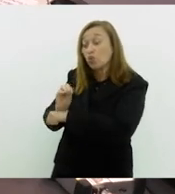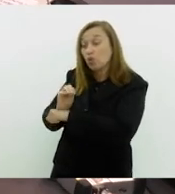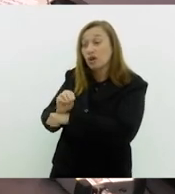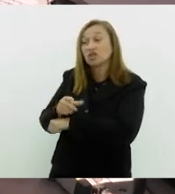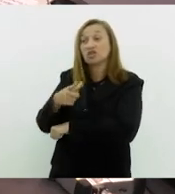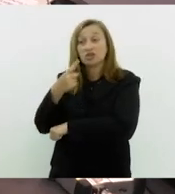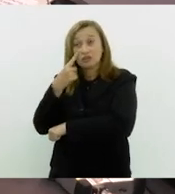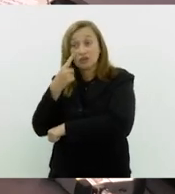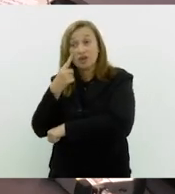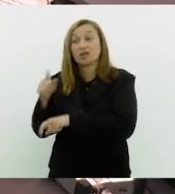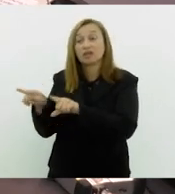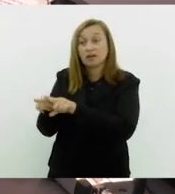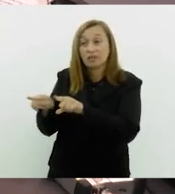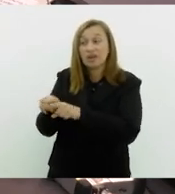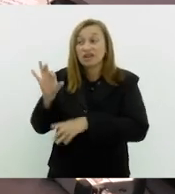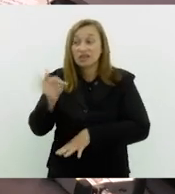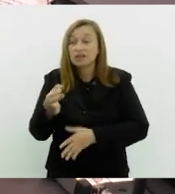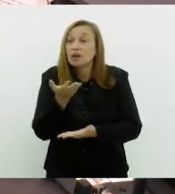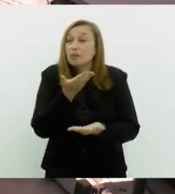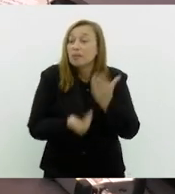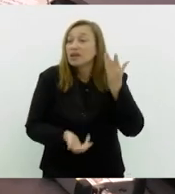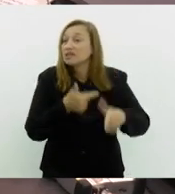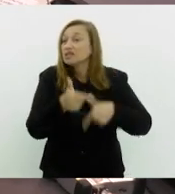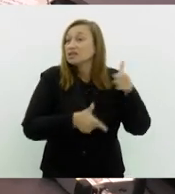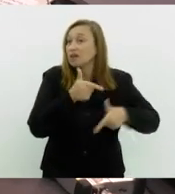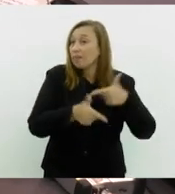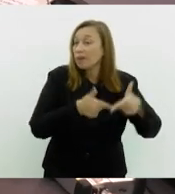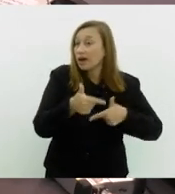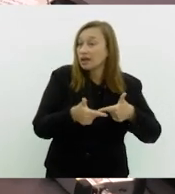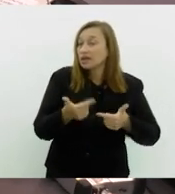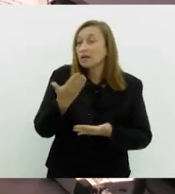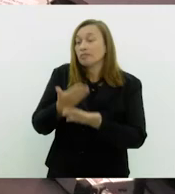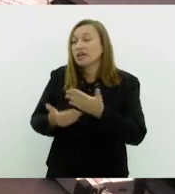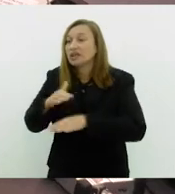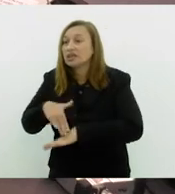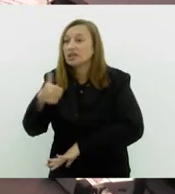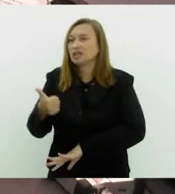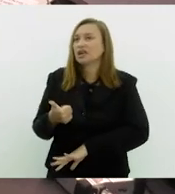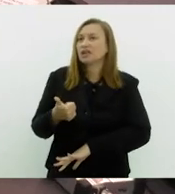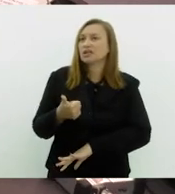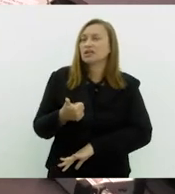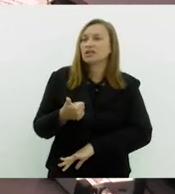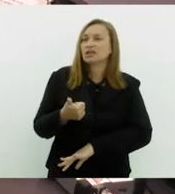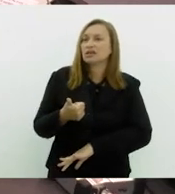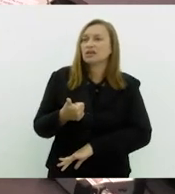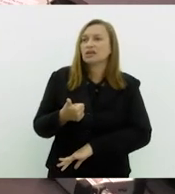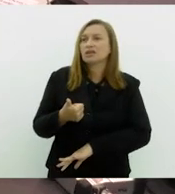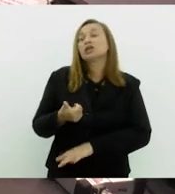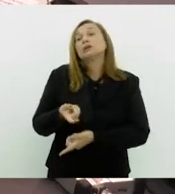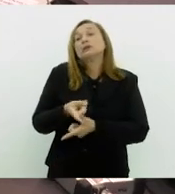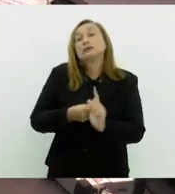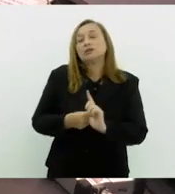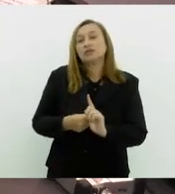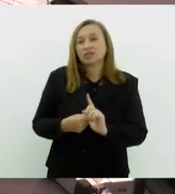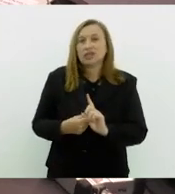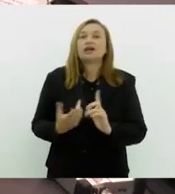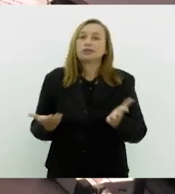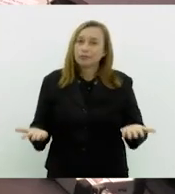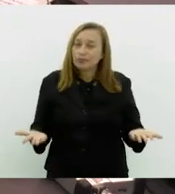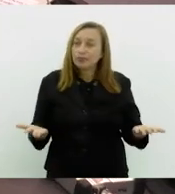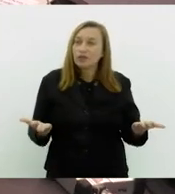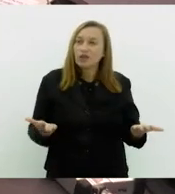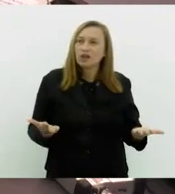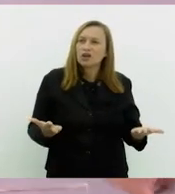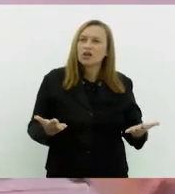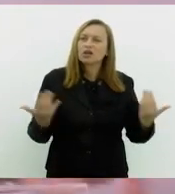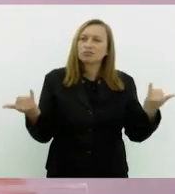essa questão concreta de perda de emprego, perda de dignidade e endividadas. Tanto é que